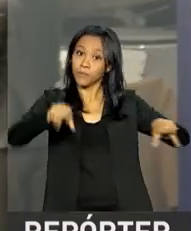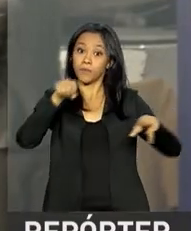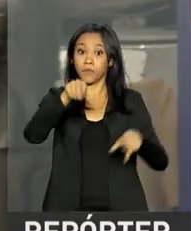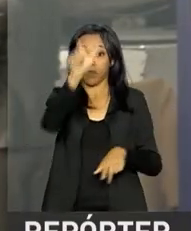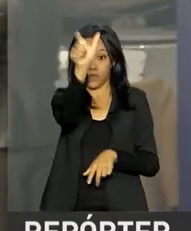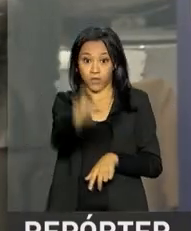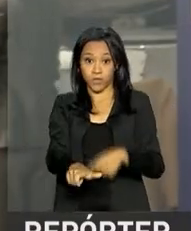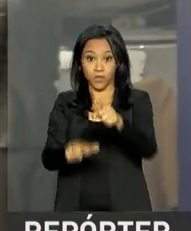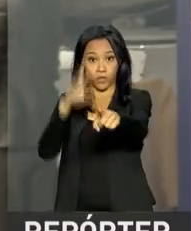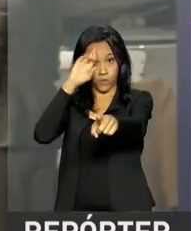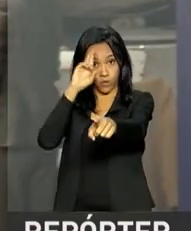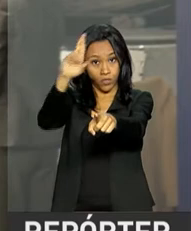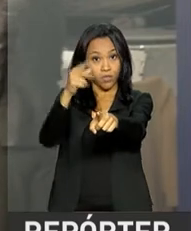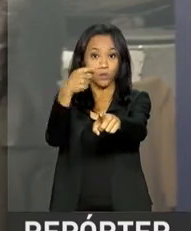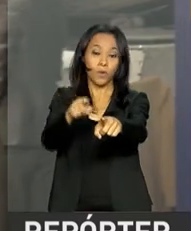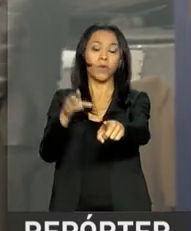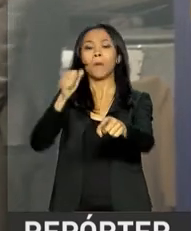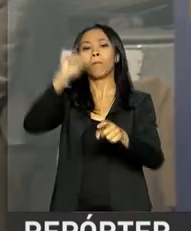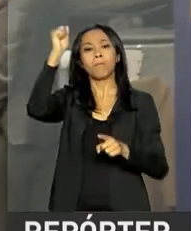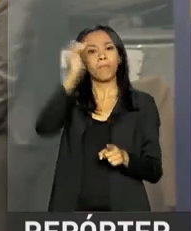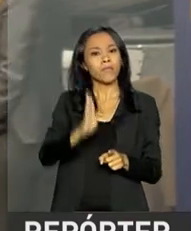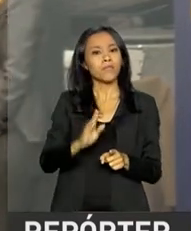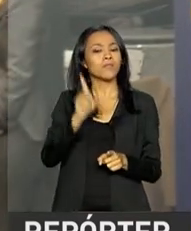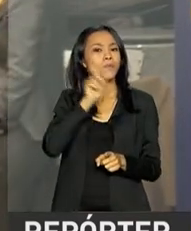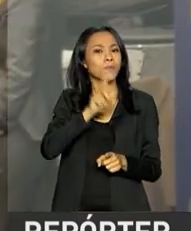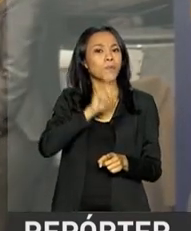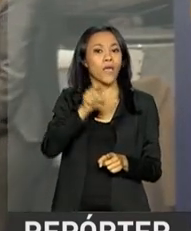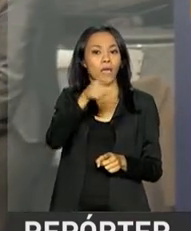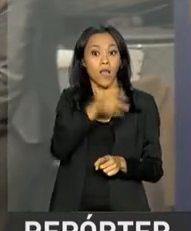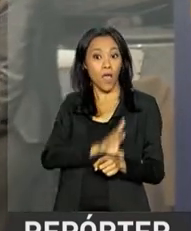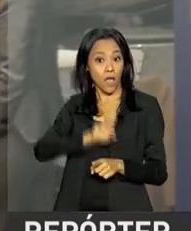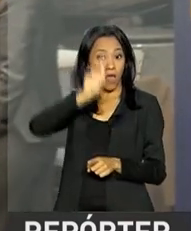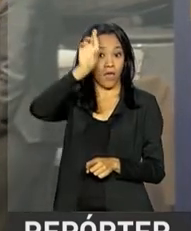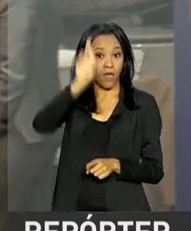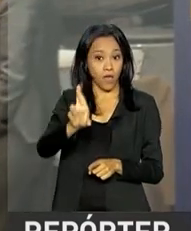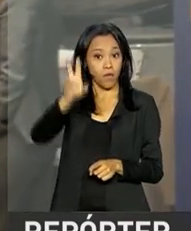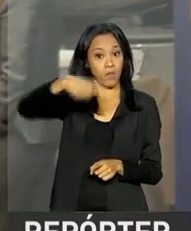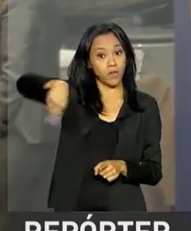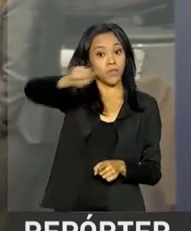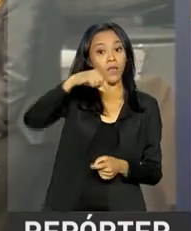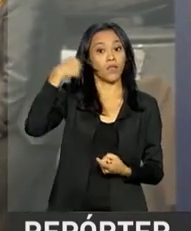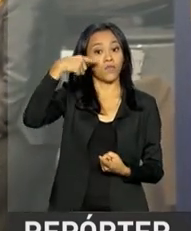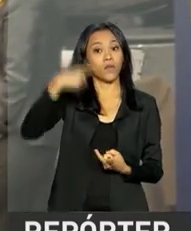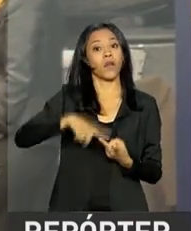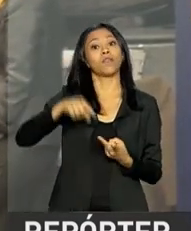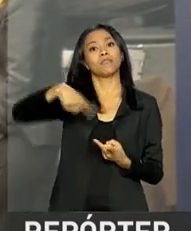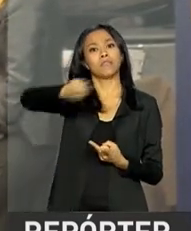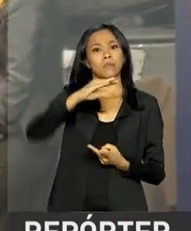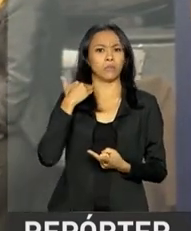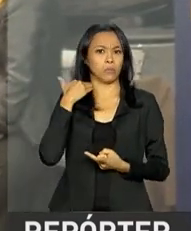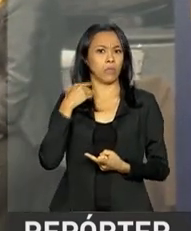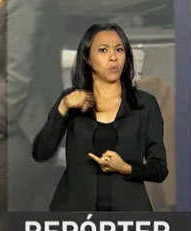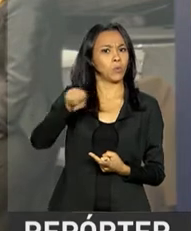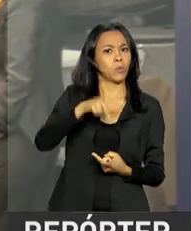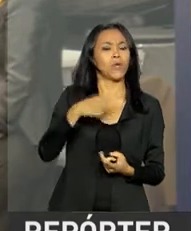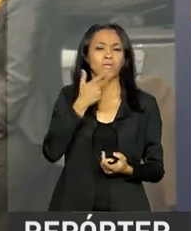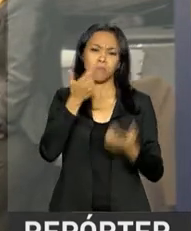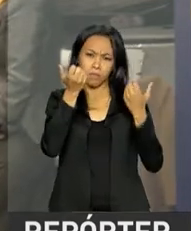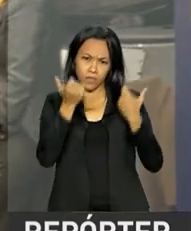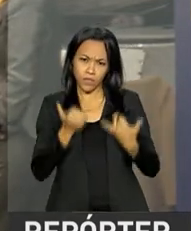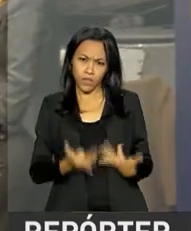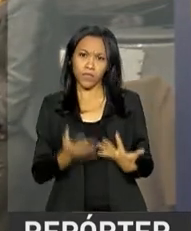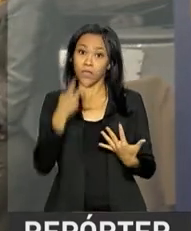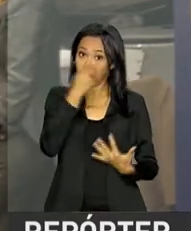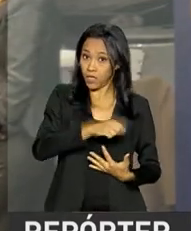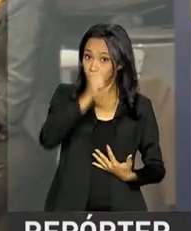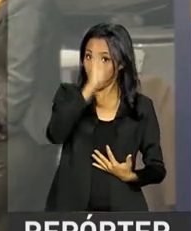Câmara de Comércio Brasil-Estados Unidos, Ted Helms, que representa os investidores, advogados e banqueiros, disse que a atual situação econômica